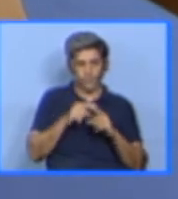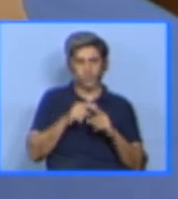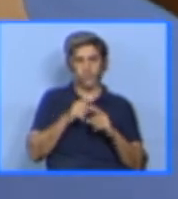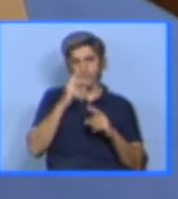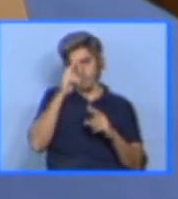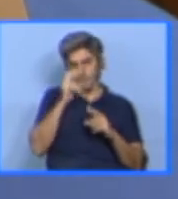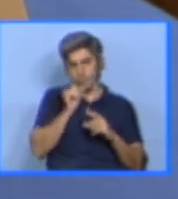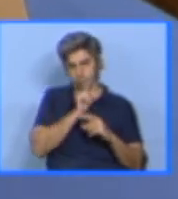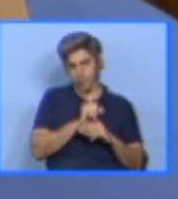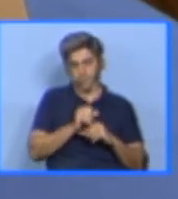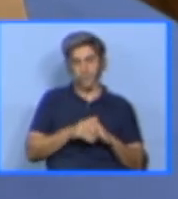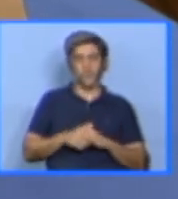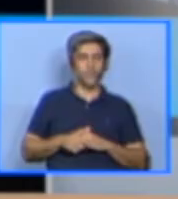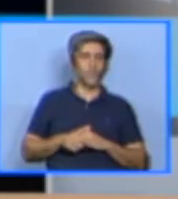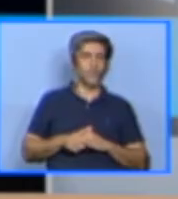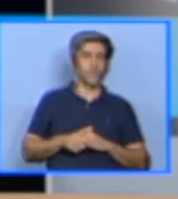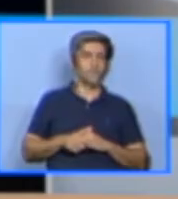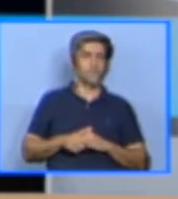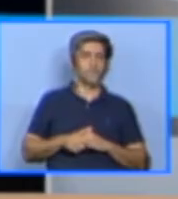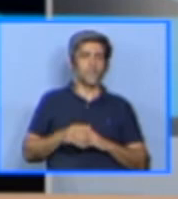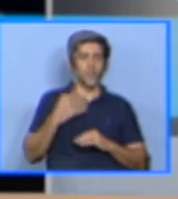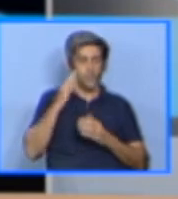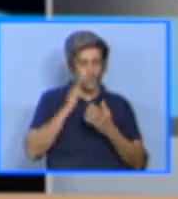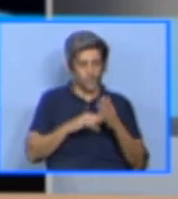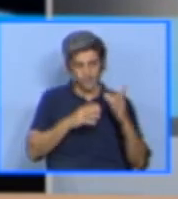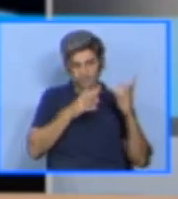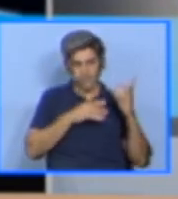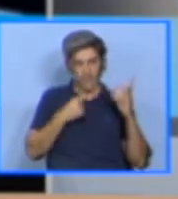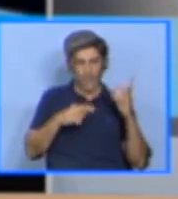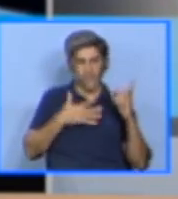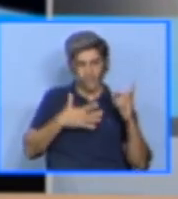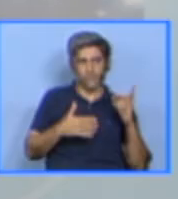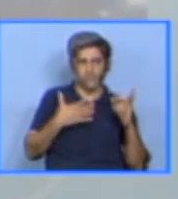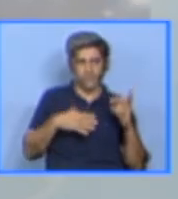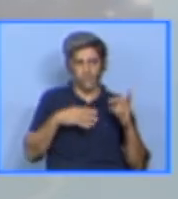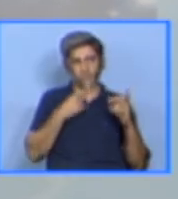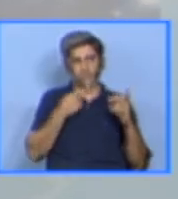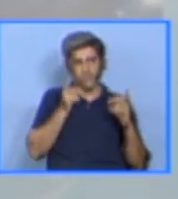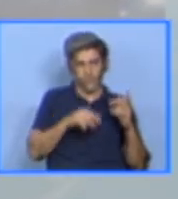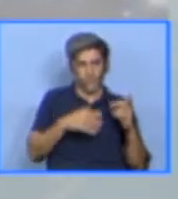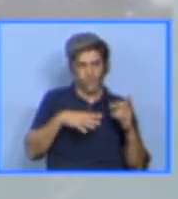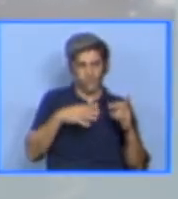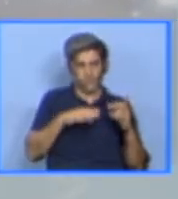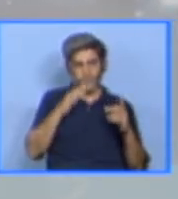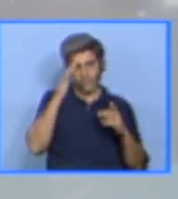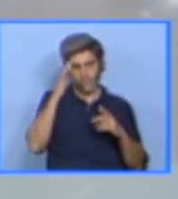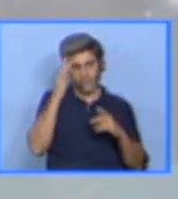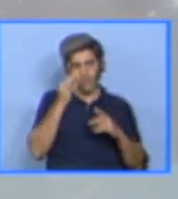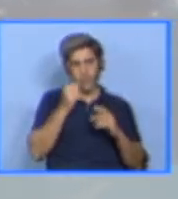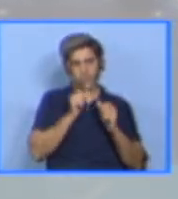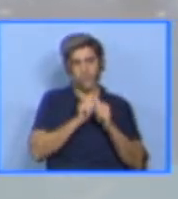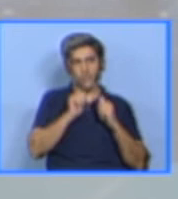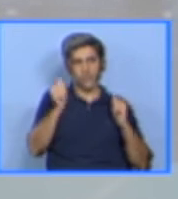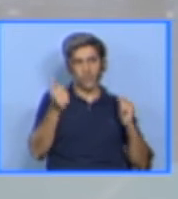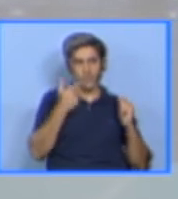para a Rússia. E pelo que sei pelos meus colegas, existe vontade de voltar a repetir, porque apesar de terem estado muitos anos